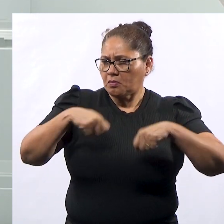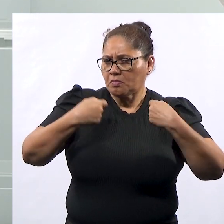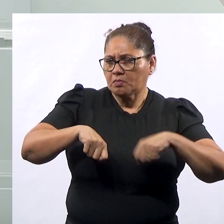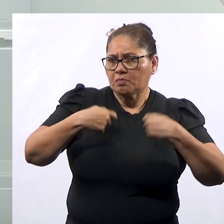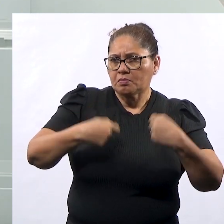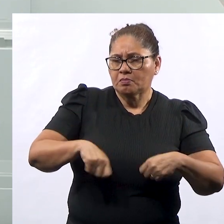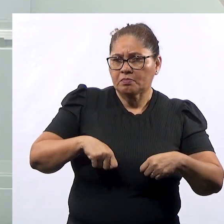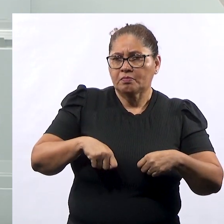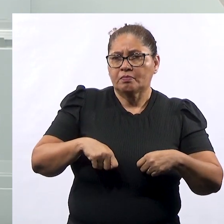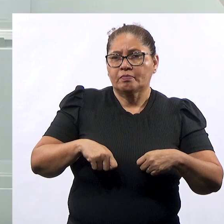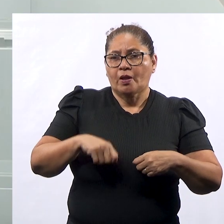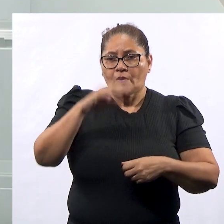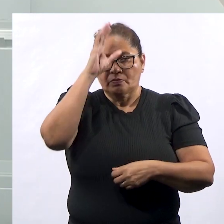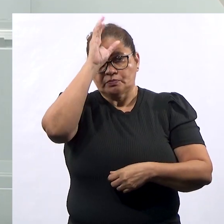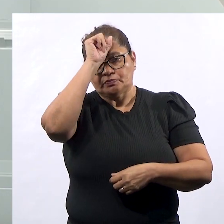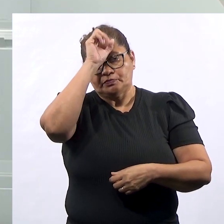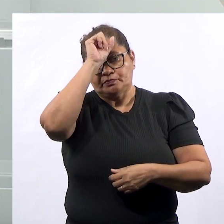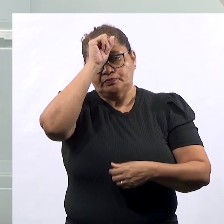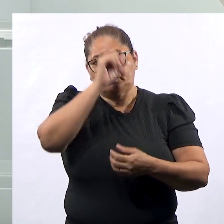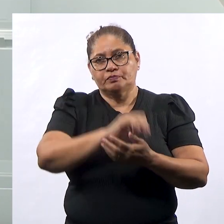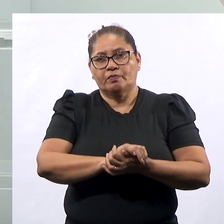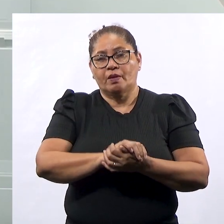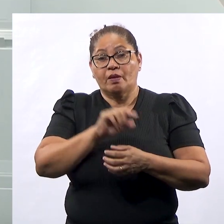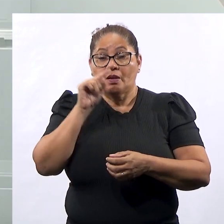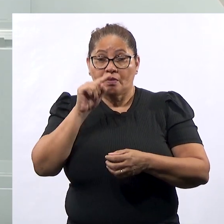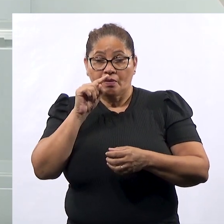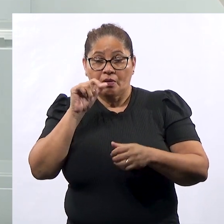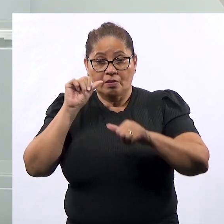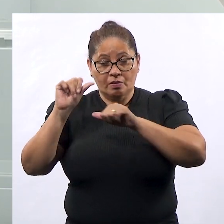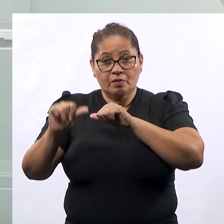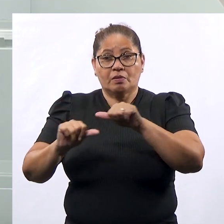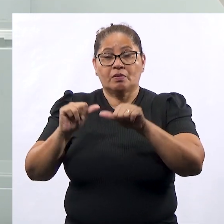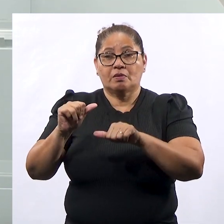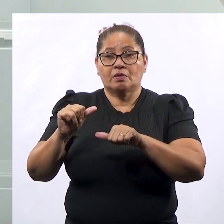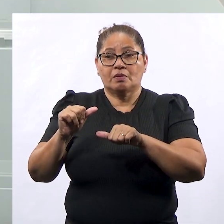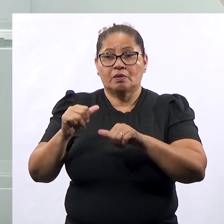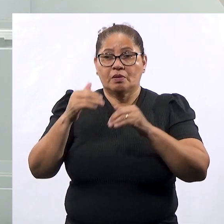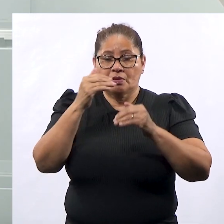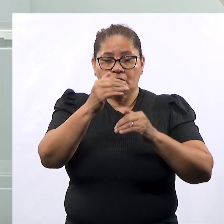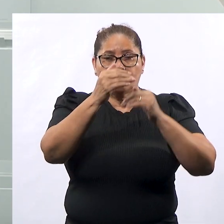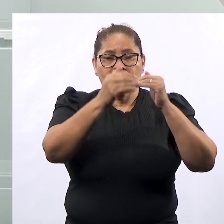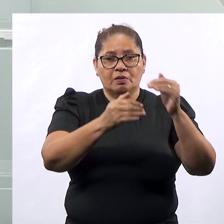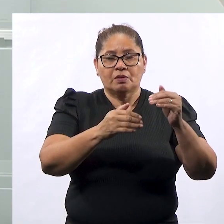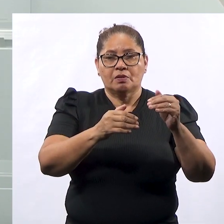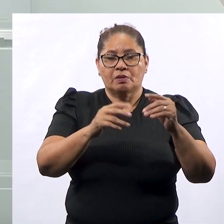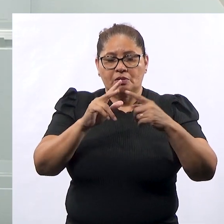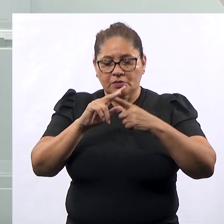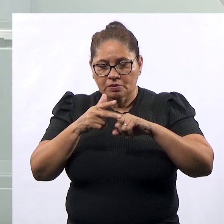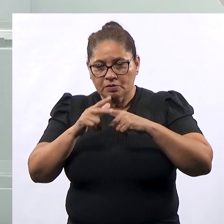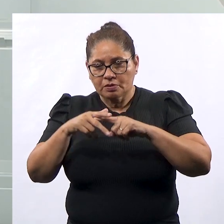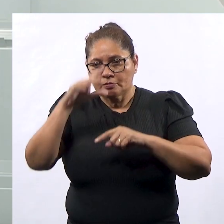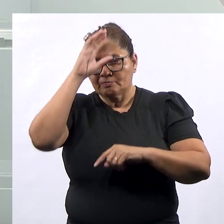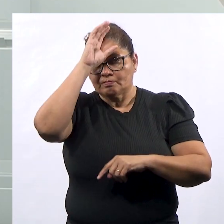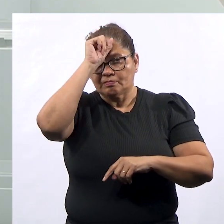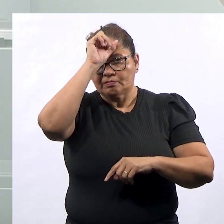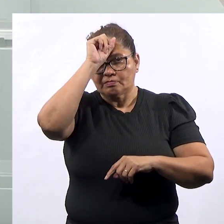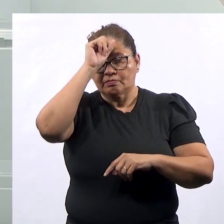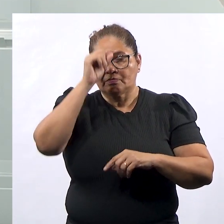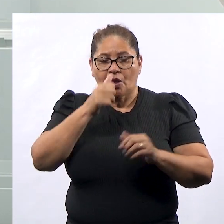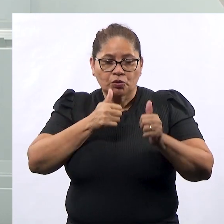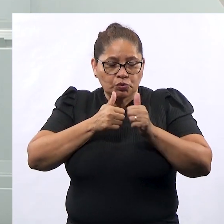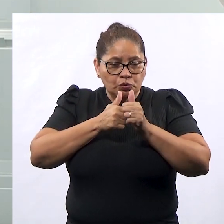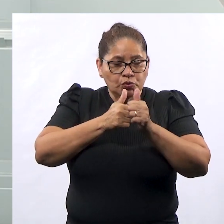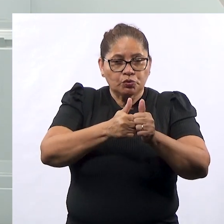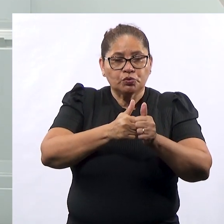é necessariamente aprendizagem. Para ele, a avaliação, ela tem que ser um processo de regulação da